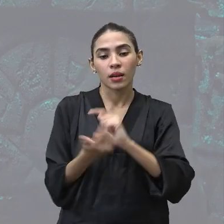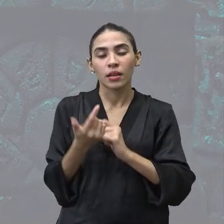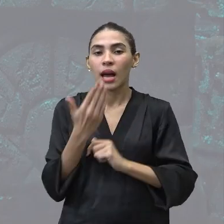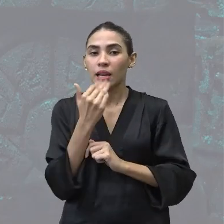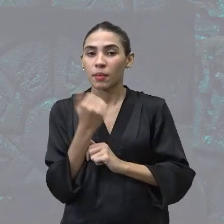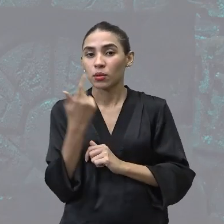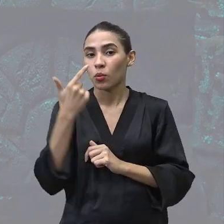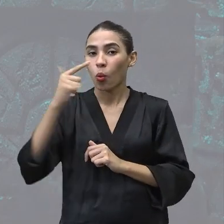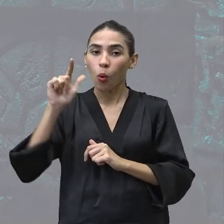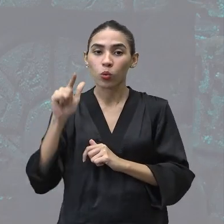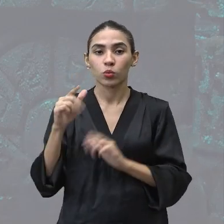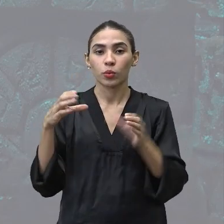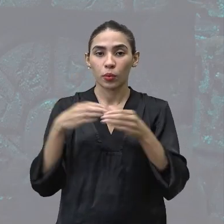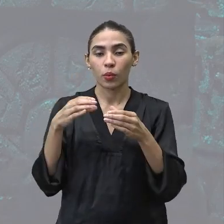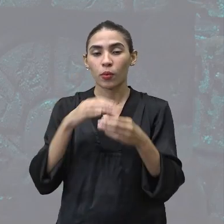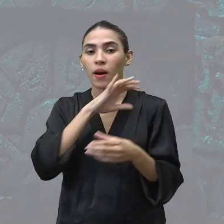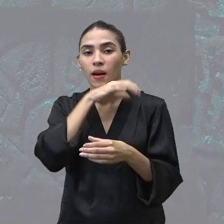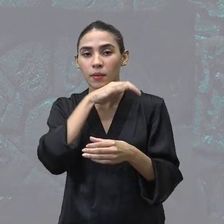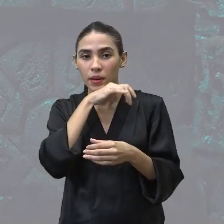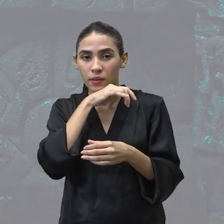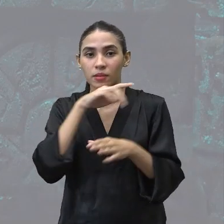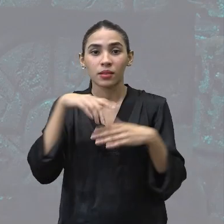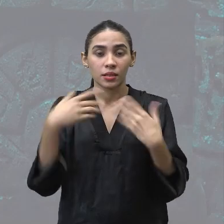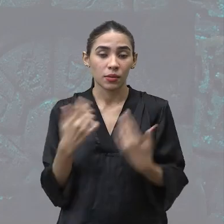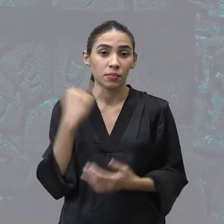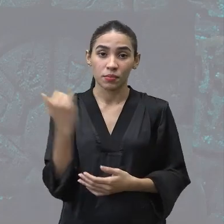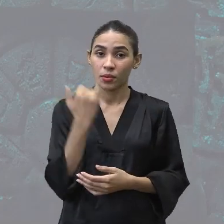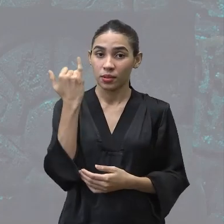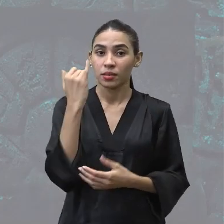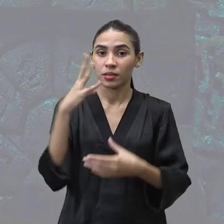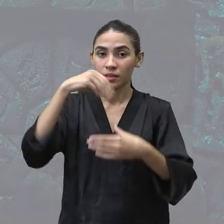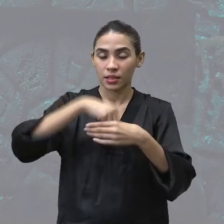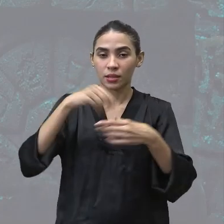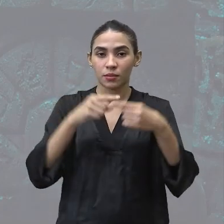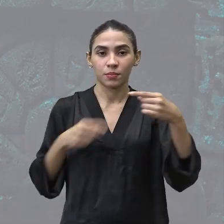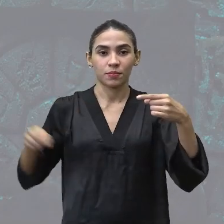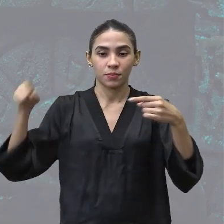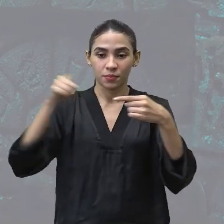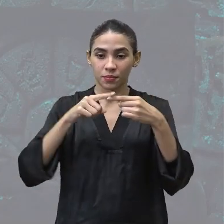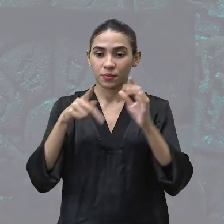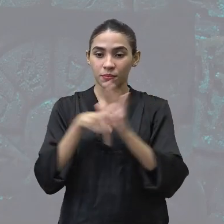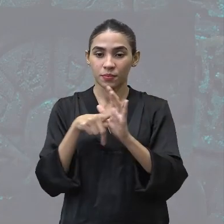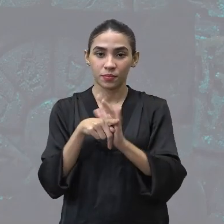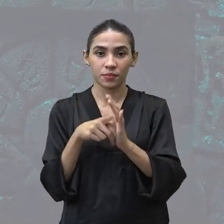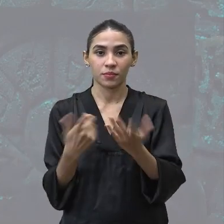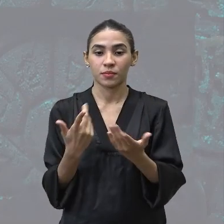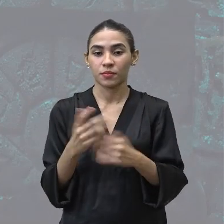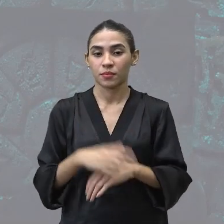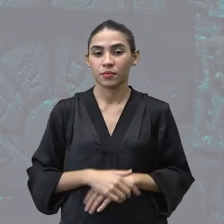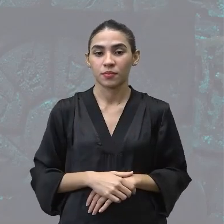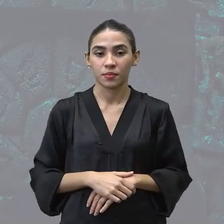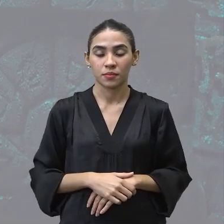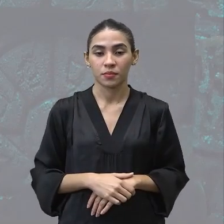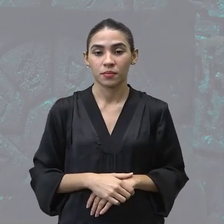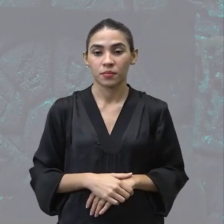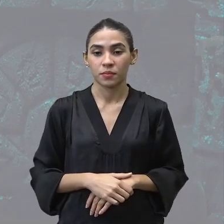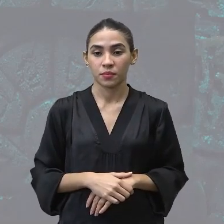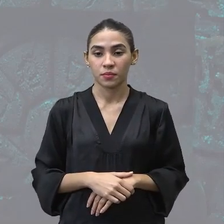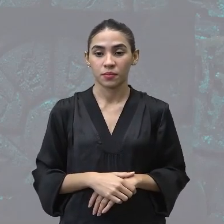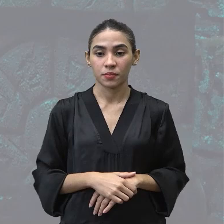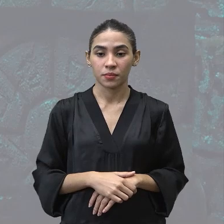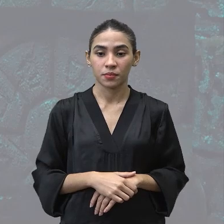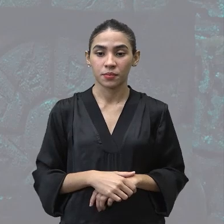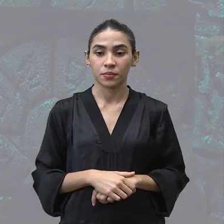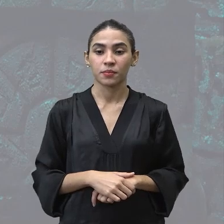da cadeia. Então, esse papel é importantíssimo dentro do ciclo de vida num determinado bioma. E